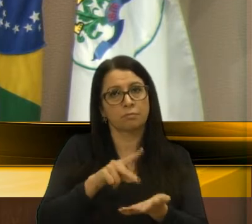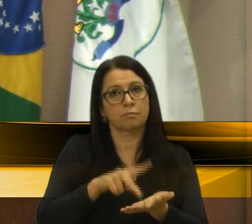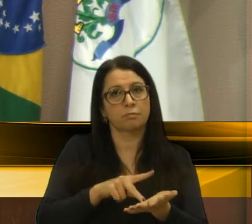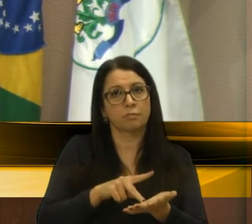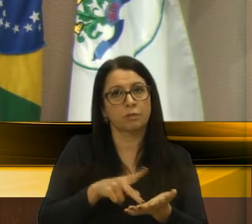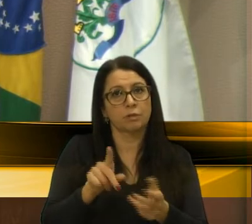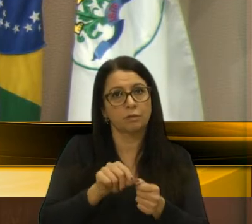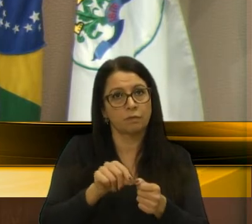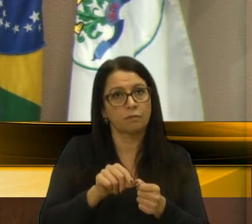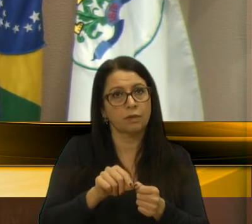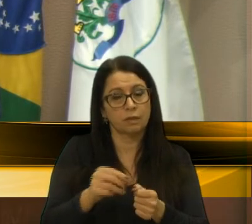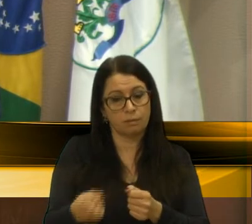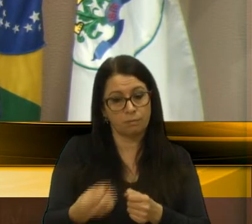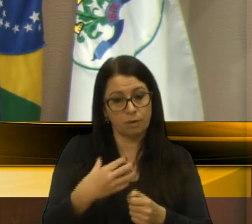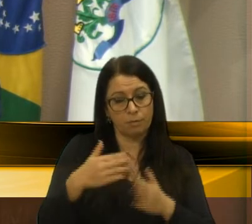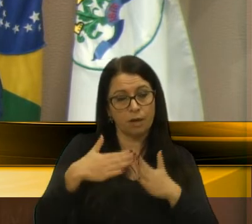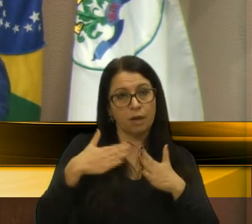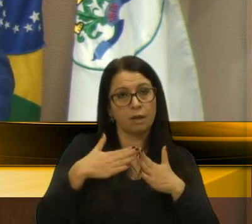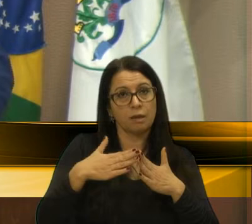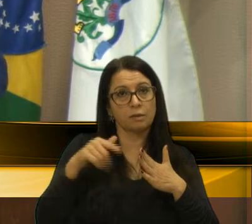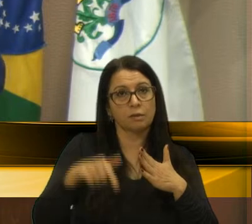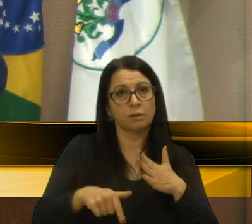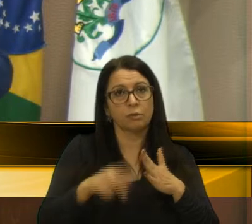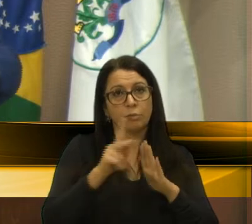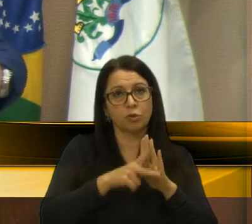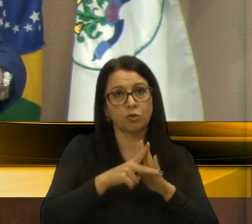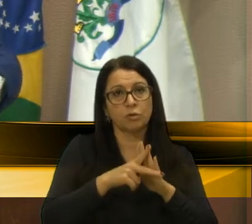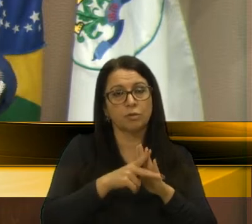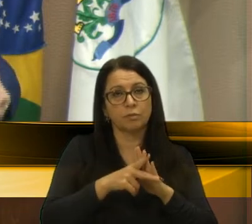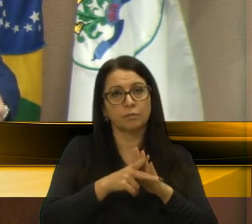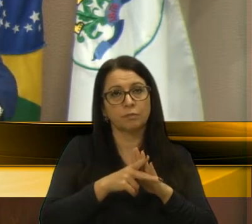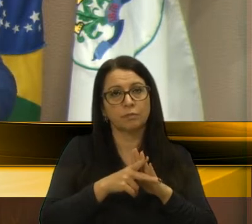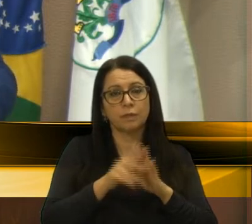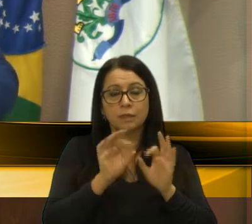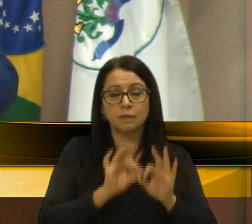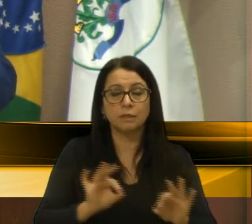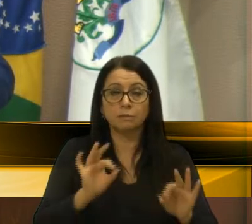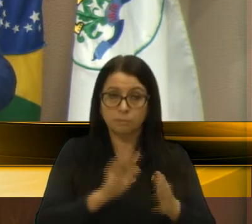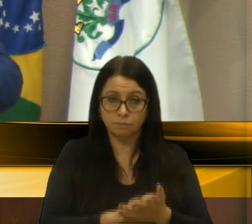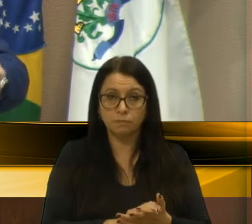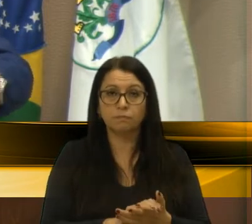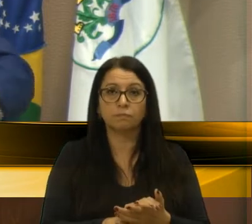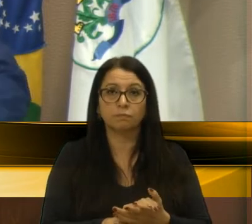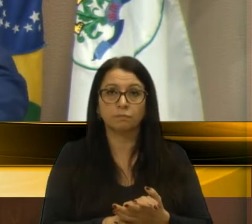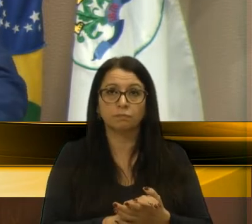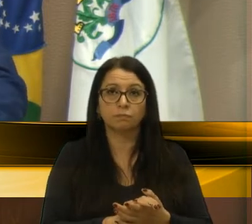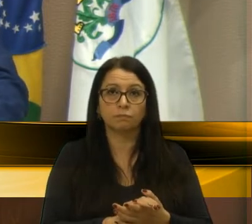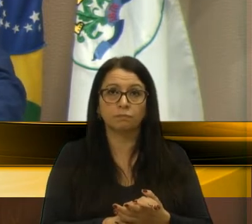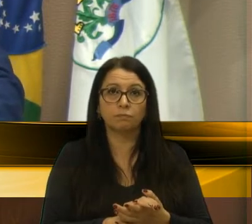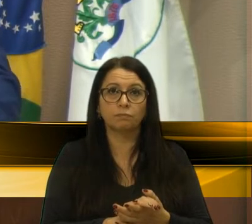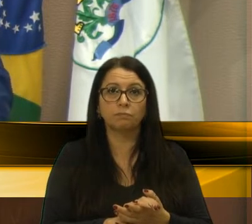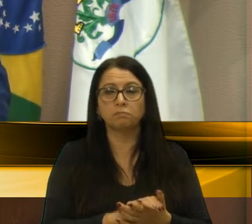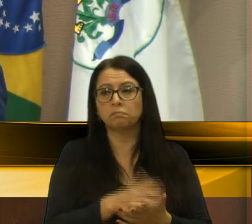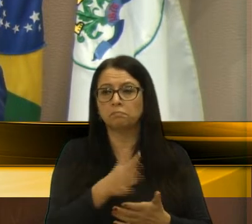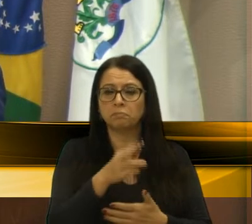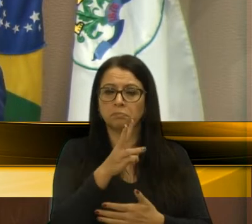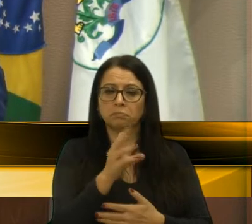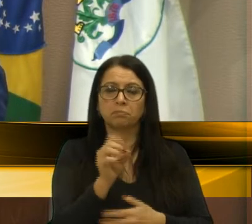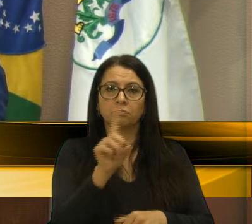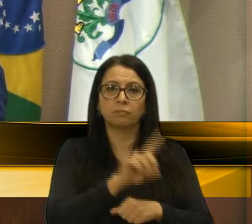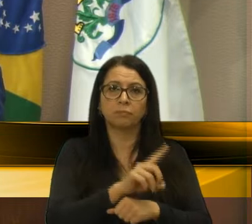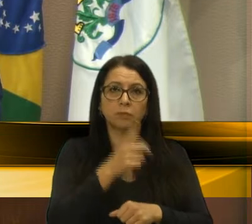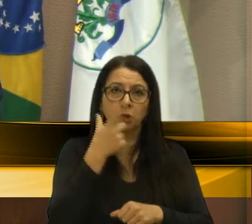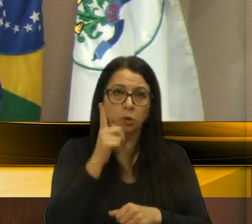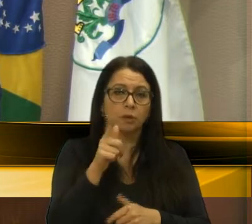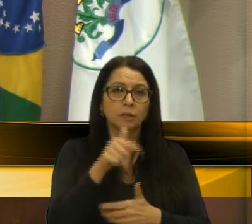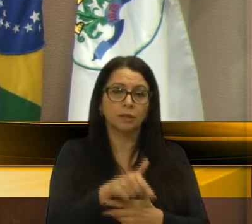seja feito, que enviem para casa. Eu tenho certeza que um projeto desses, simples, ele, em menos de 30 dias, a casa